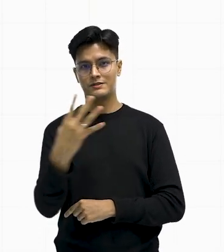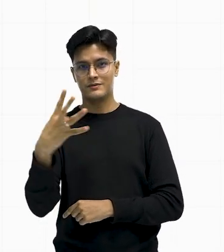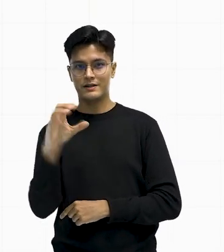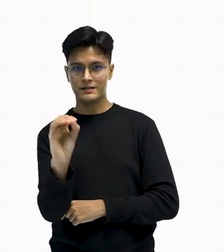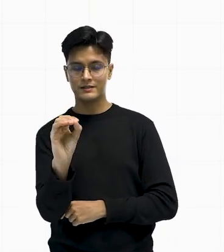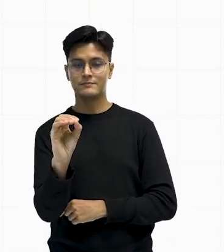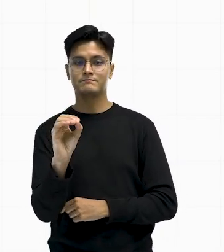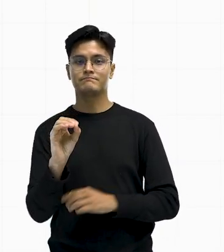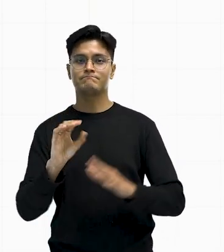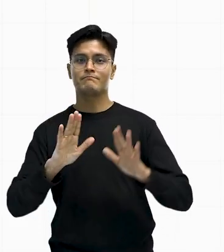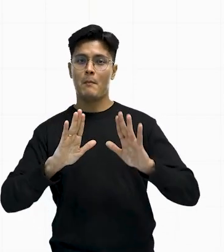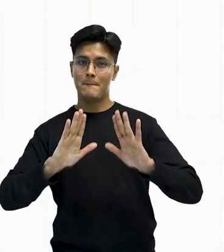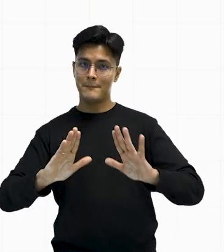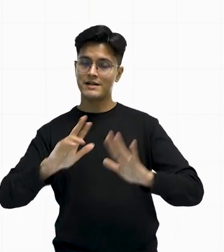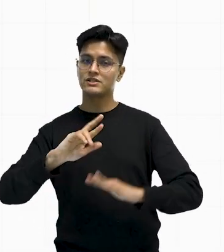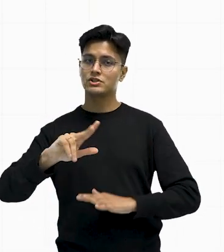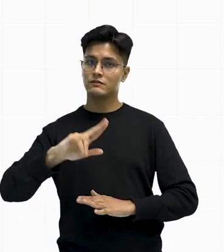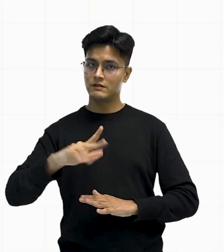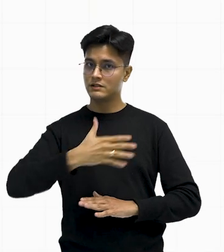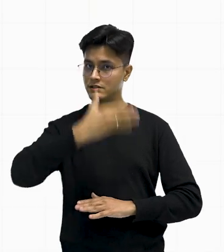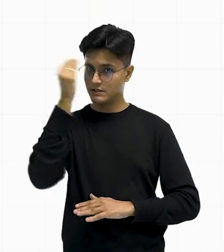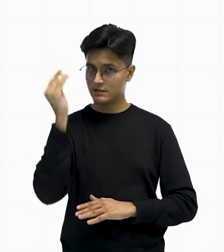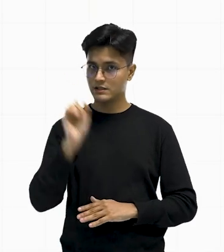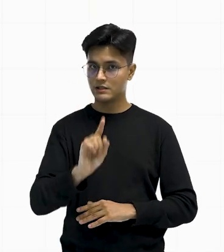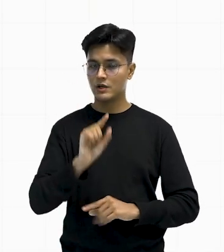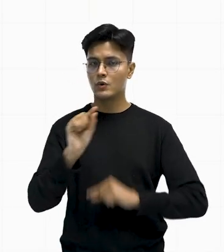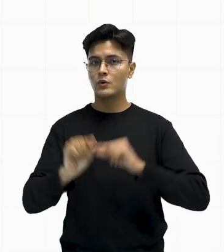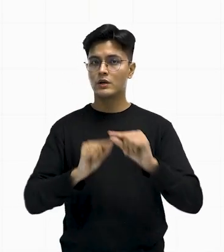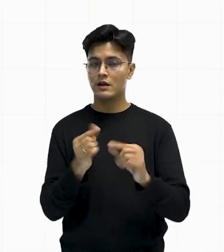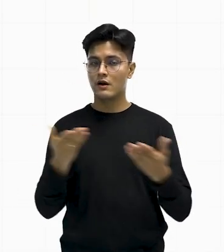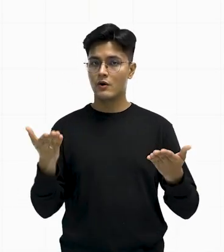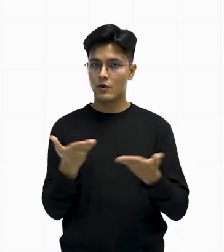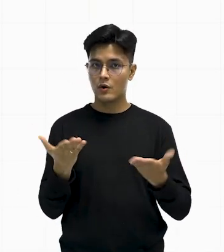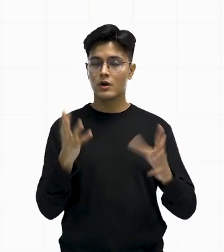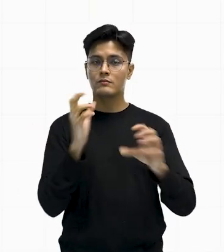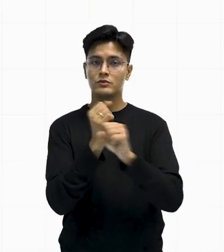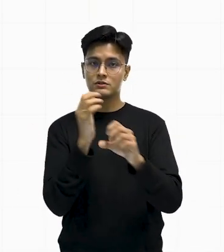3.140. Mas não se esqueça que estamos multiplicando